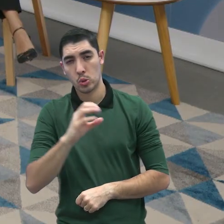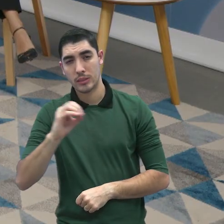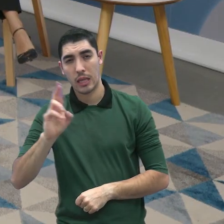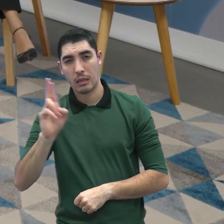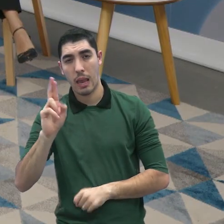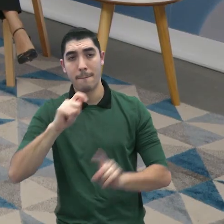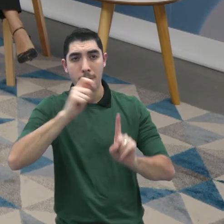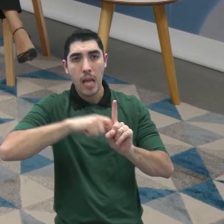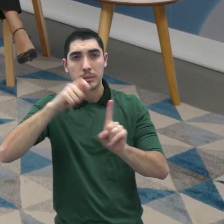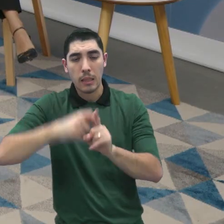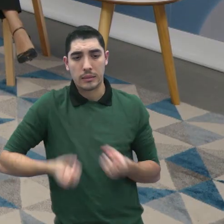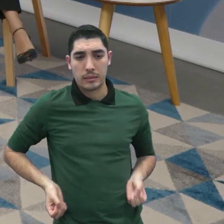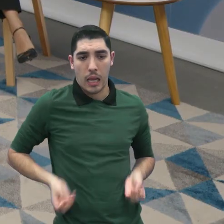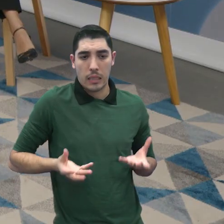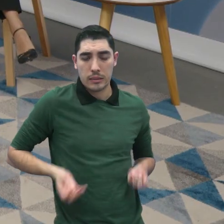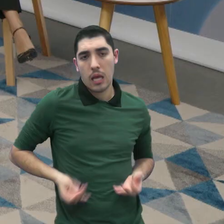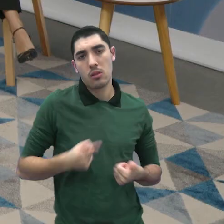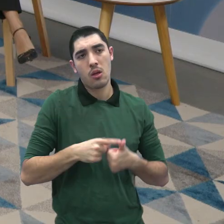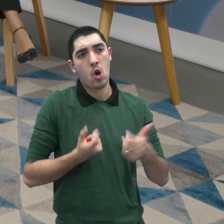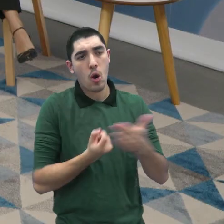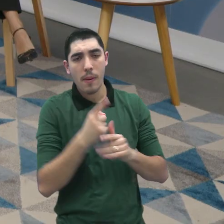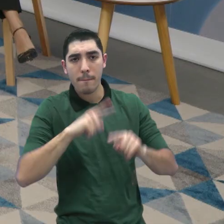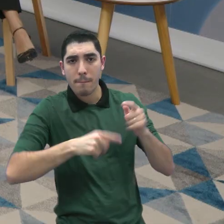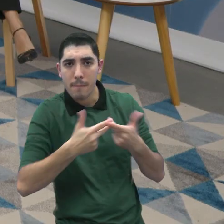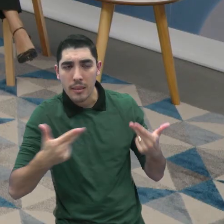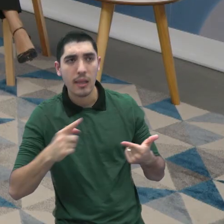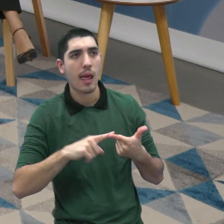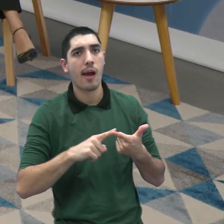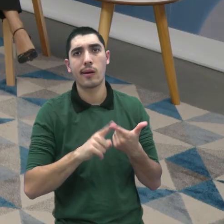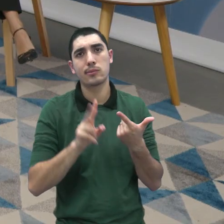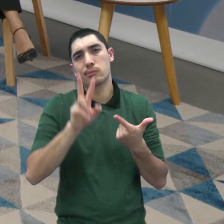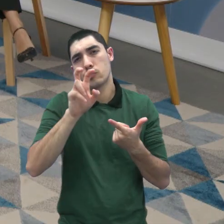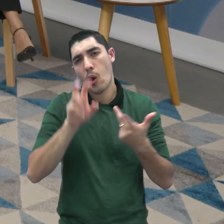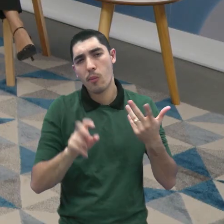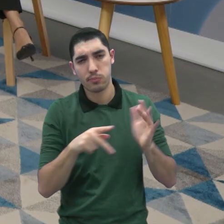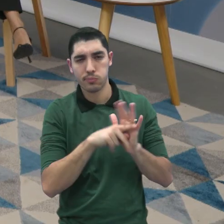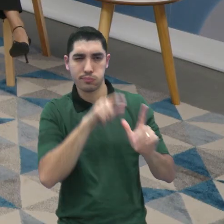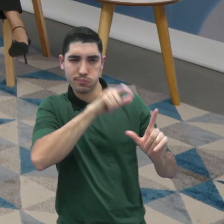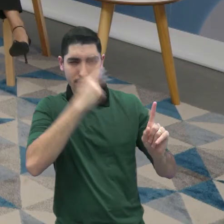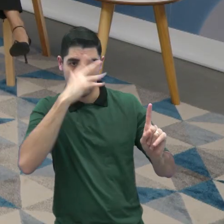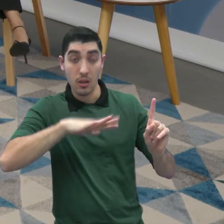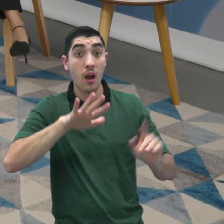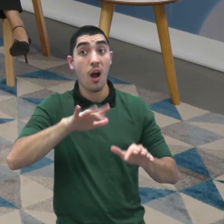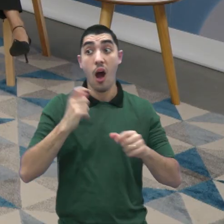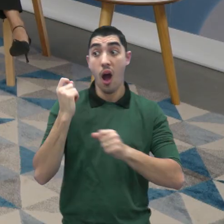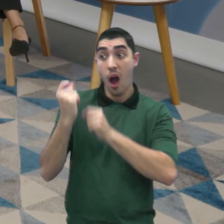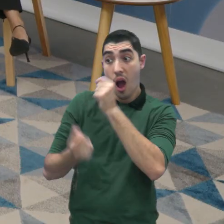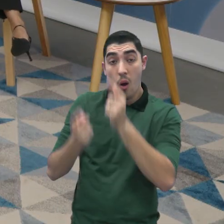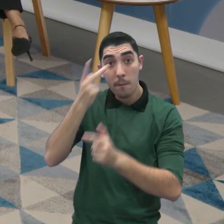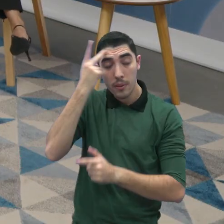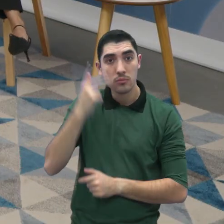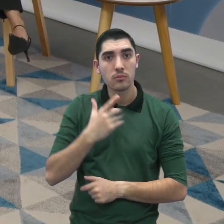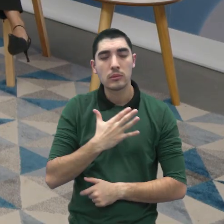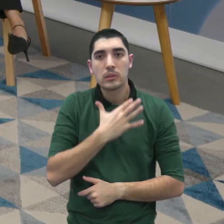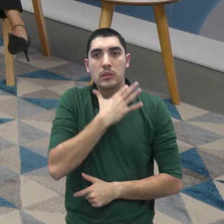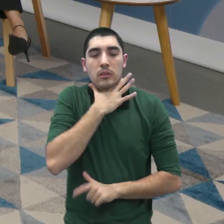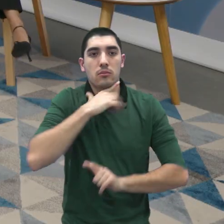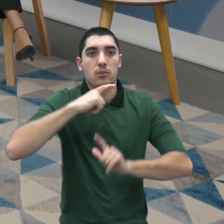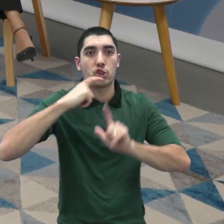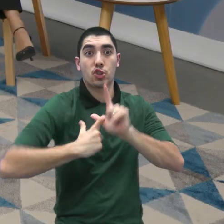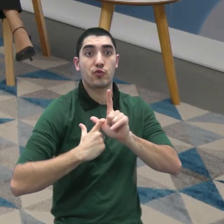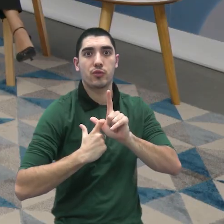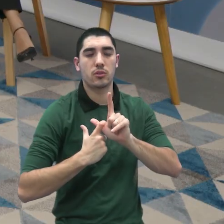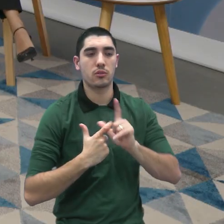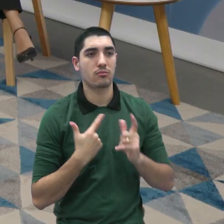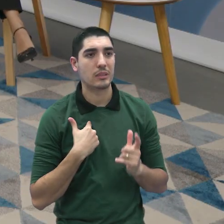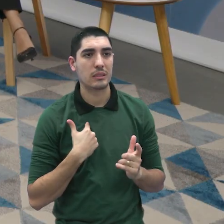R$200 por mês em produtos, coisas relacionadas aos ídolos, mas tem gente que se endivida, né, vai ao extremo, faz